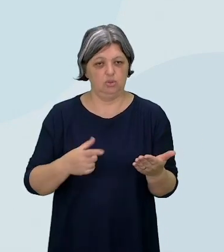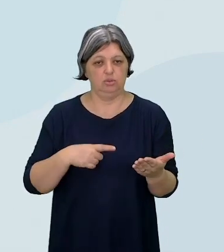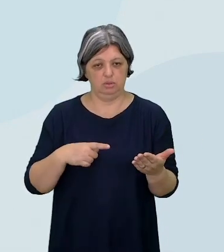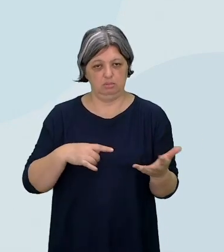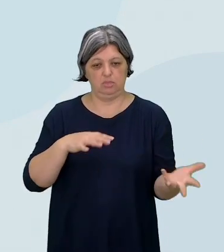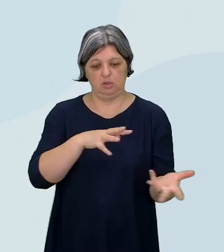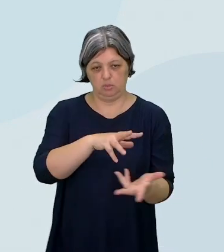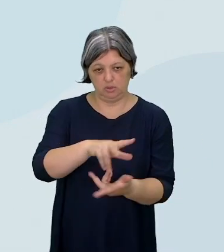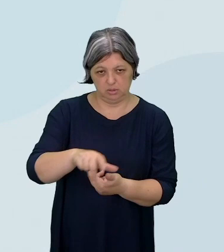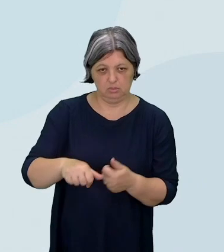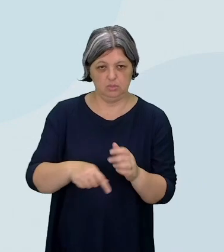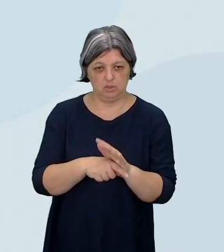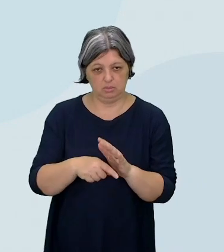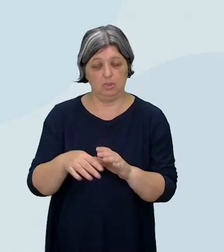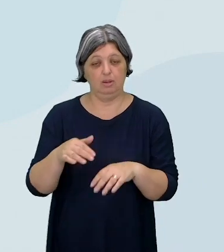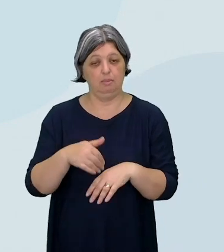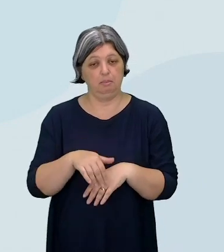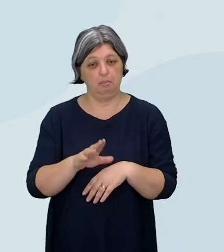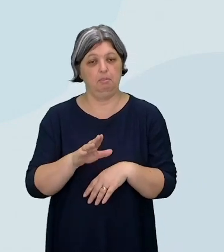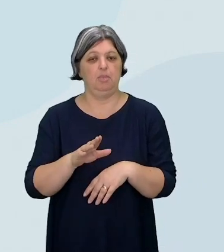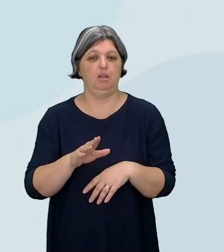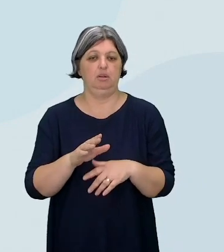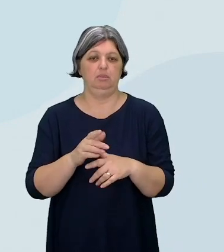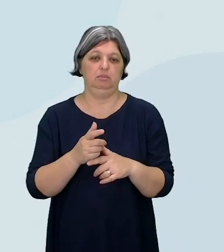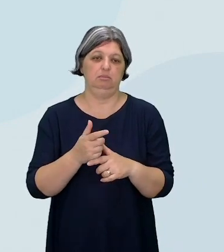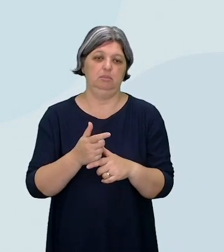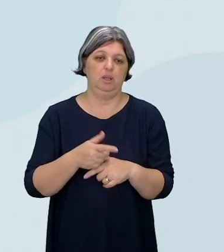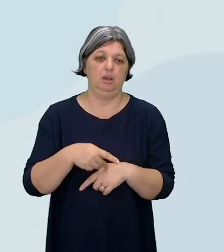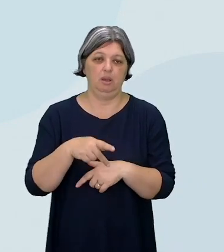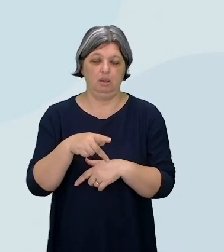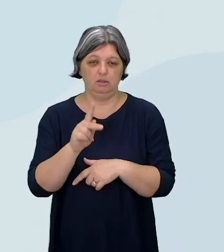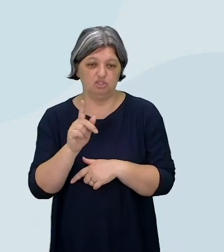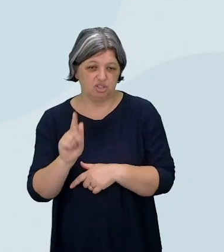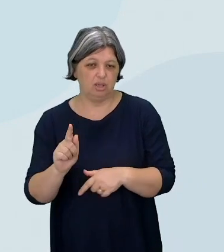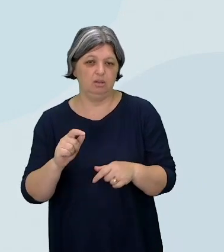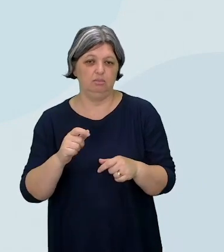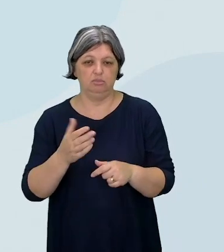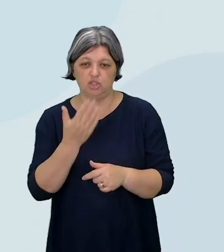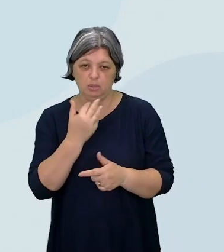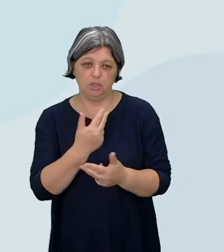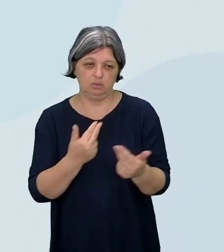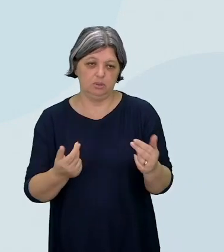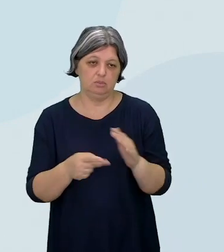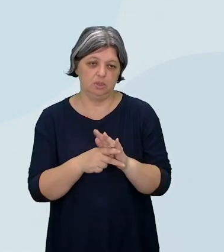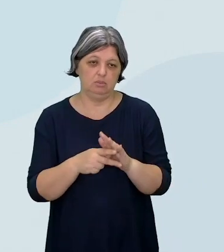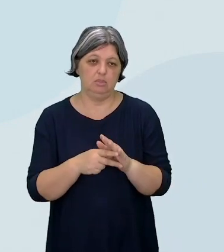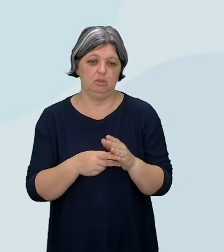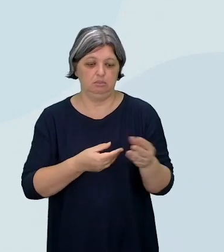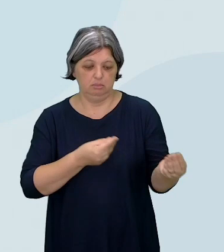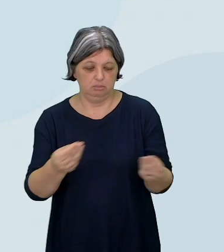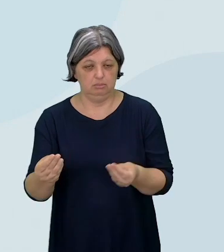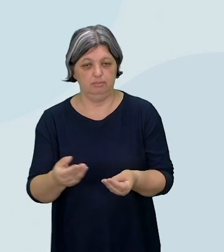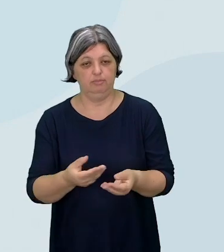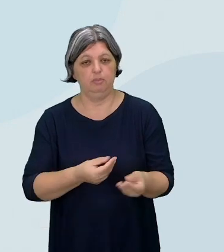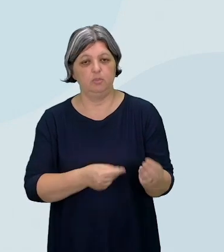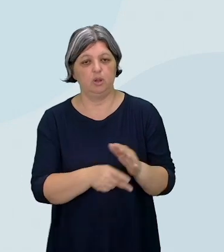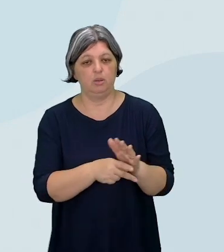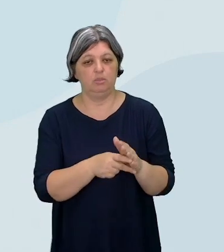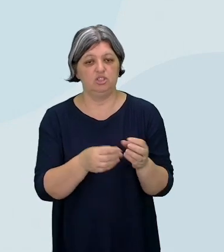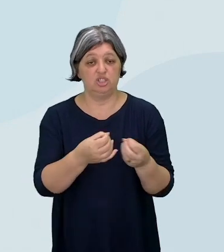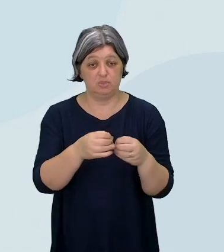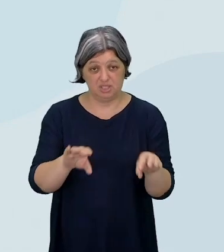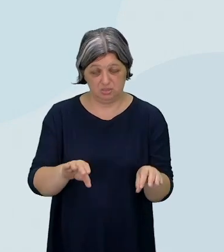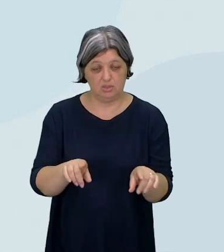mais quilocalorias de alimento por pessoas do que o necessário. O problema continua sendo a distribuição injusta, o desperdício e as perdas